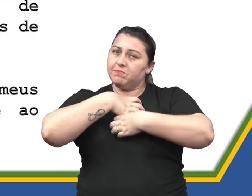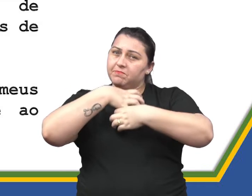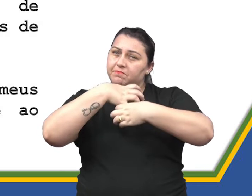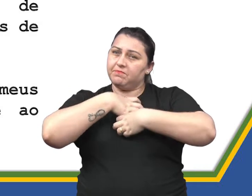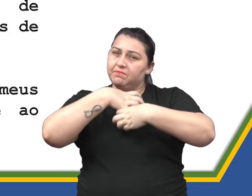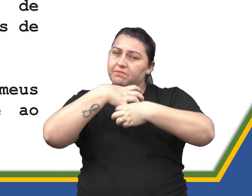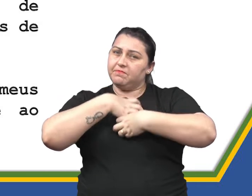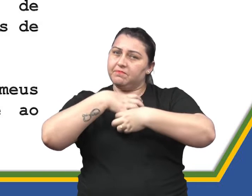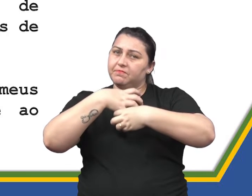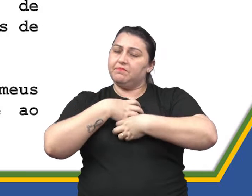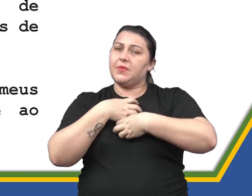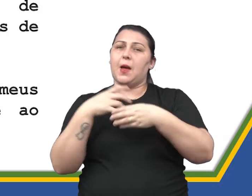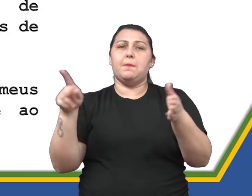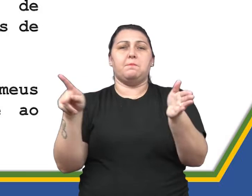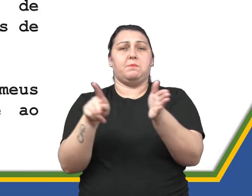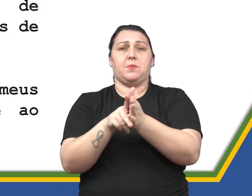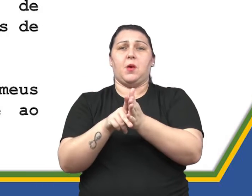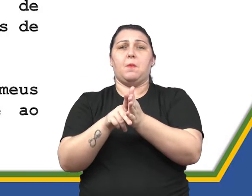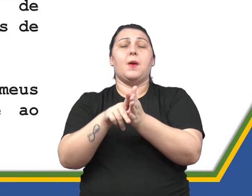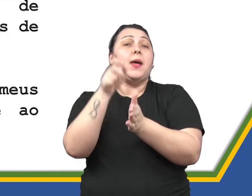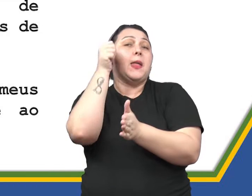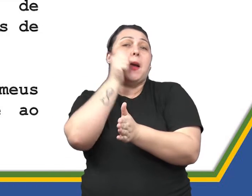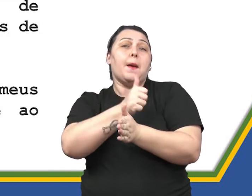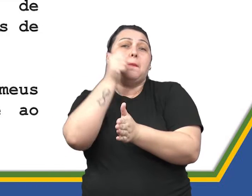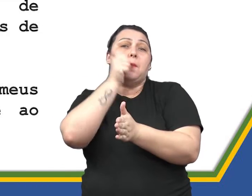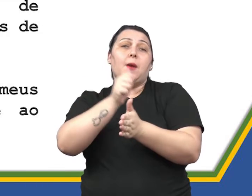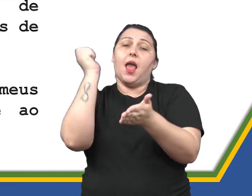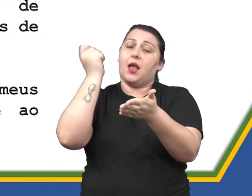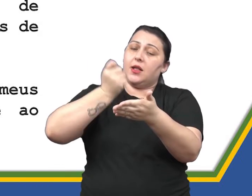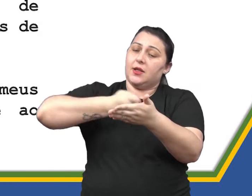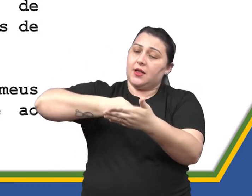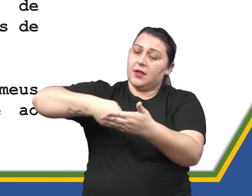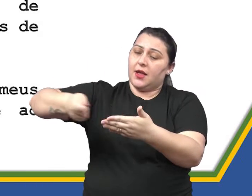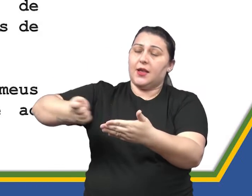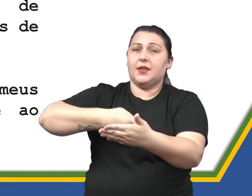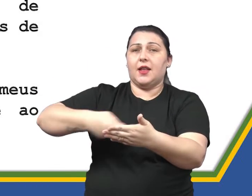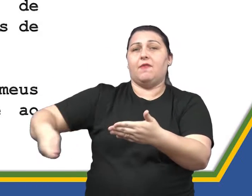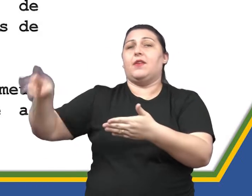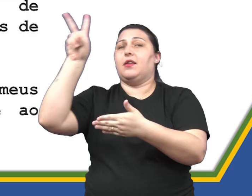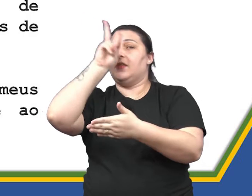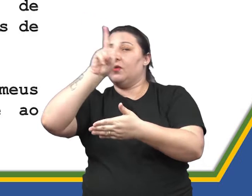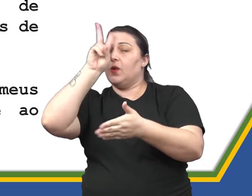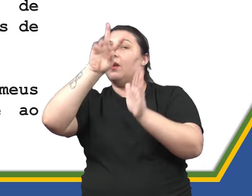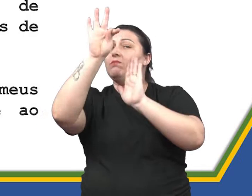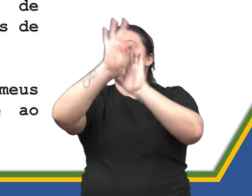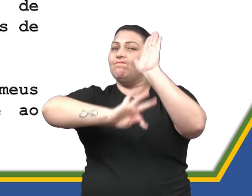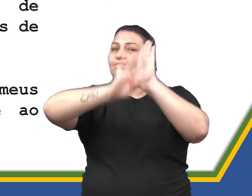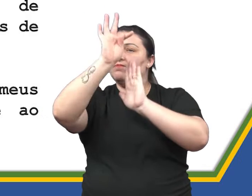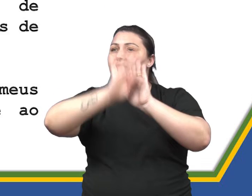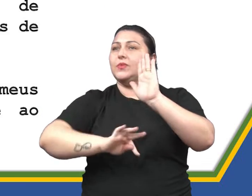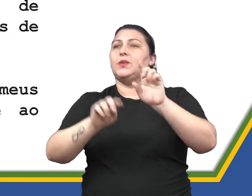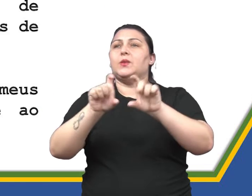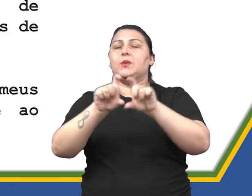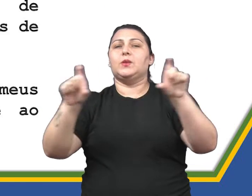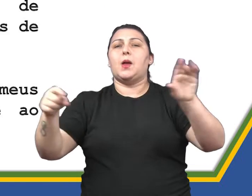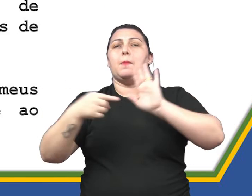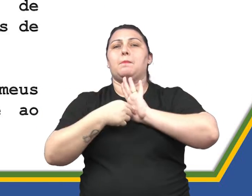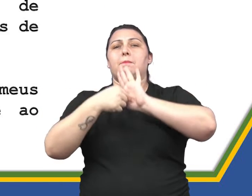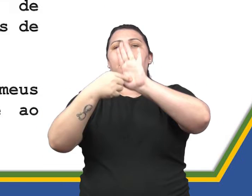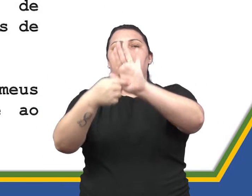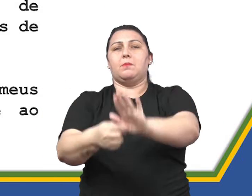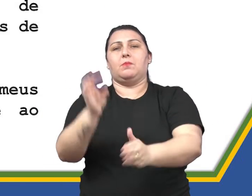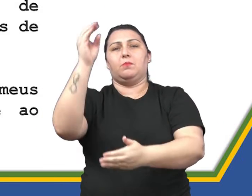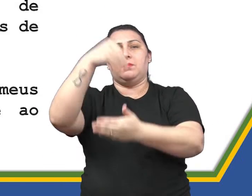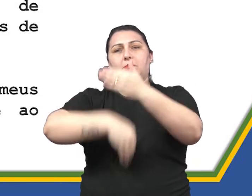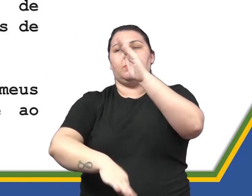aquelas impressões são da autora, de quem está escrevendo a história. E aí um trecho que comprova isso lá no